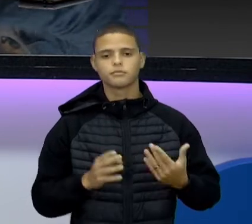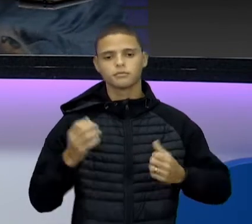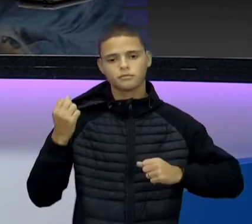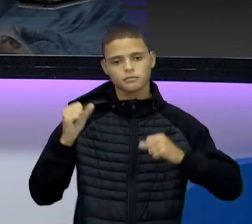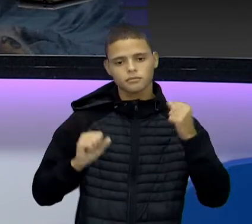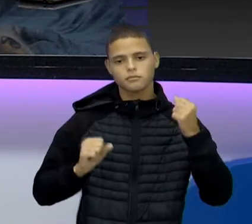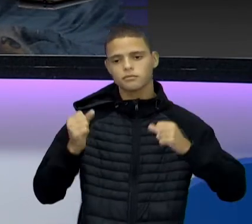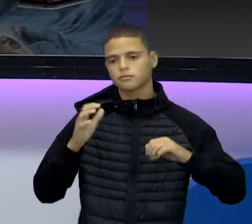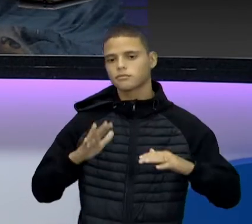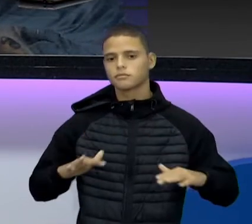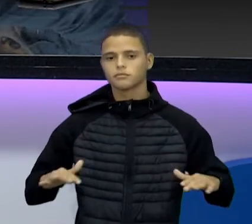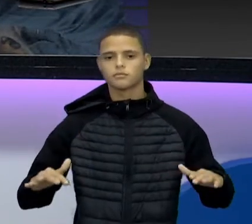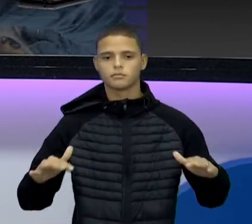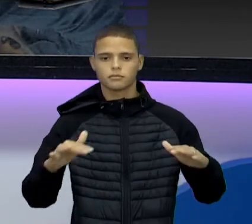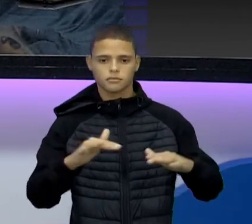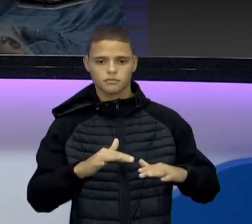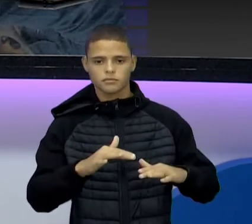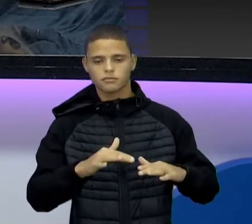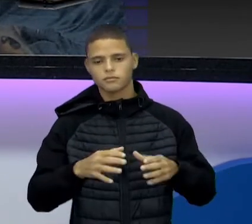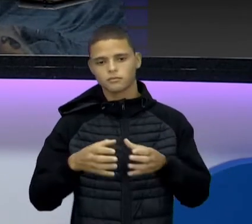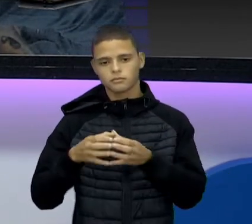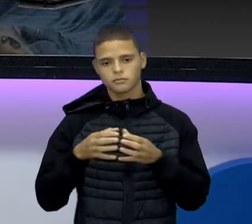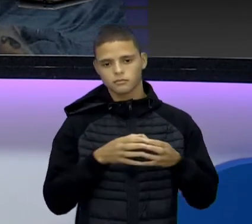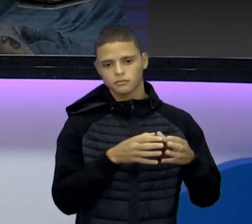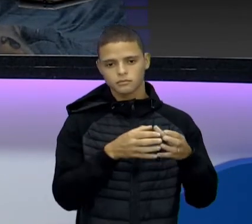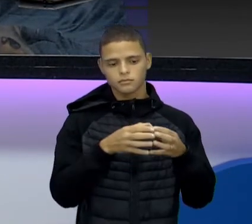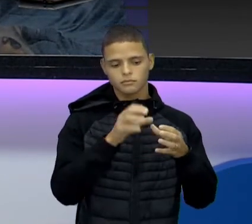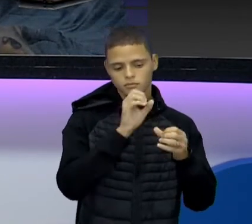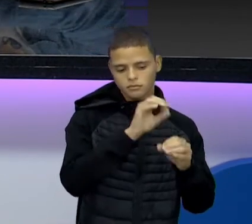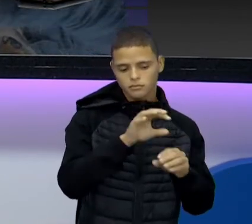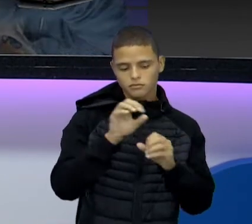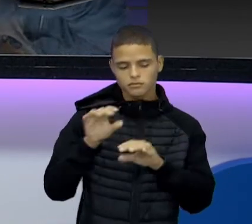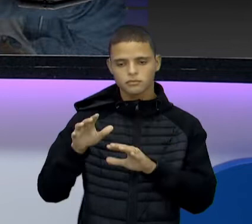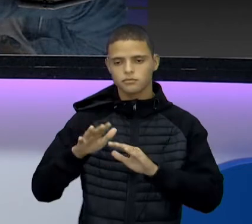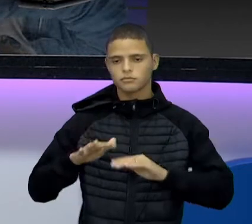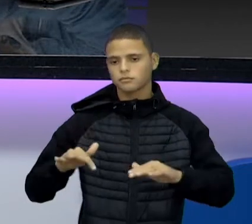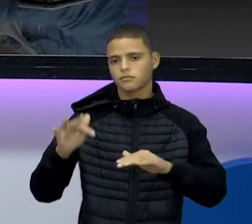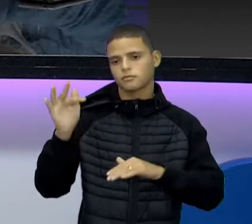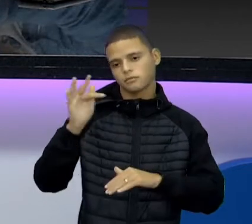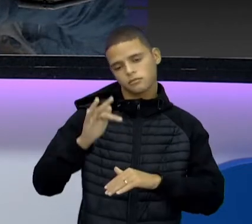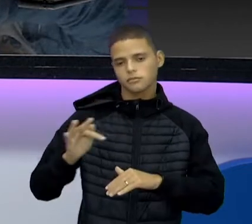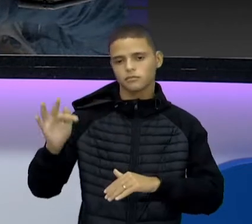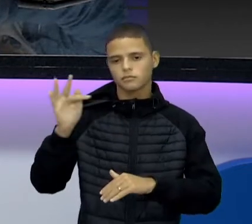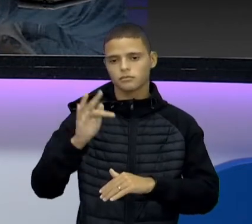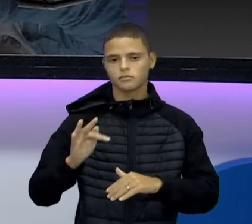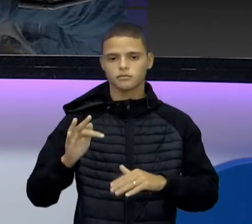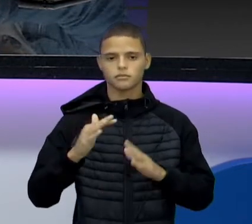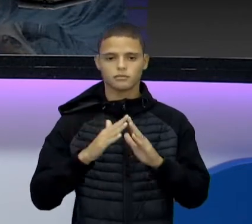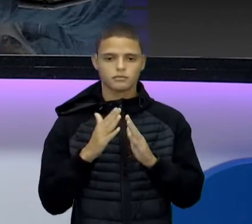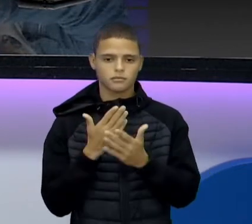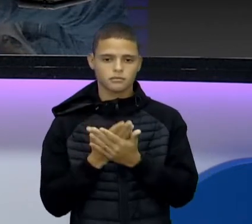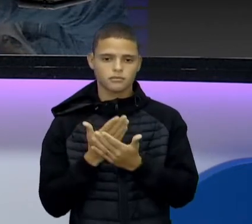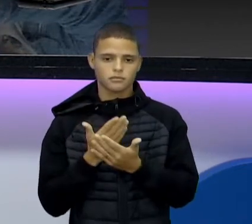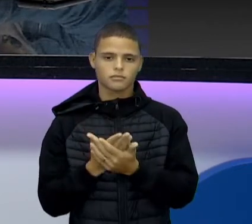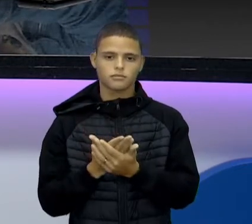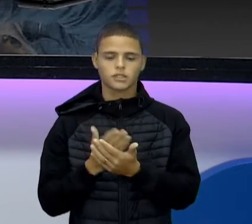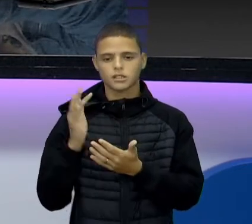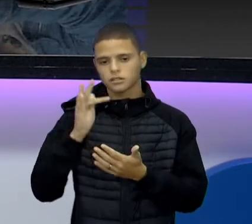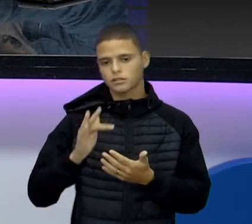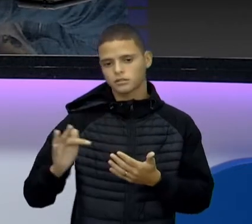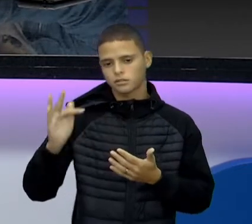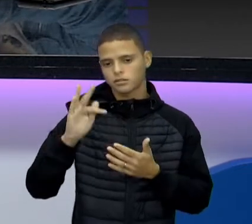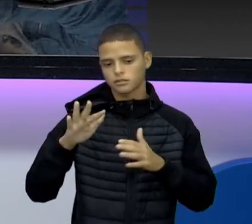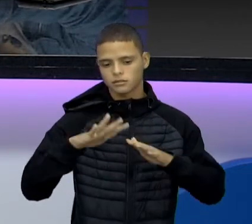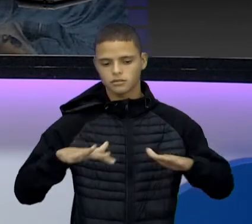e todos... Academia a gente está falando aqui nos meios educacionais, sim, né? Universidades. Isso. Sim, a academia e todos